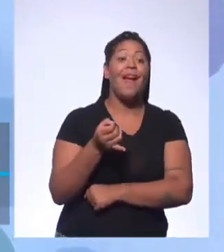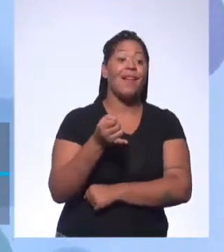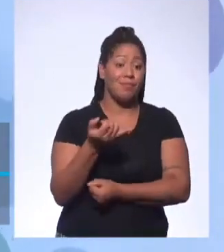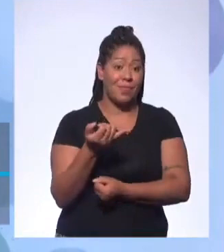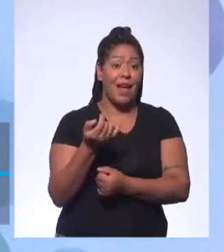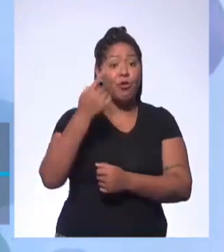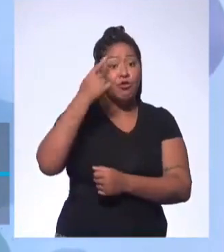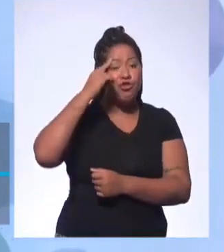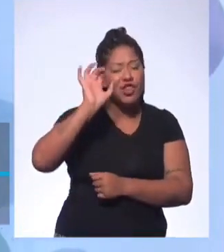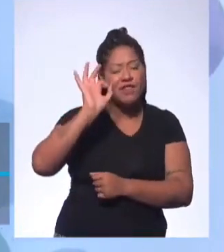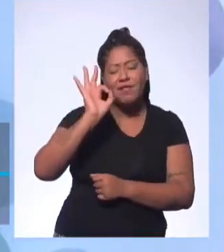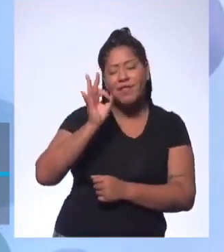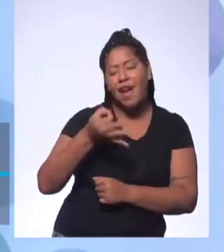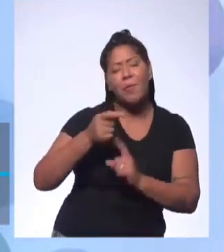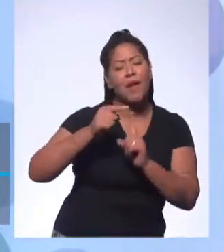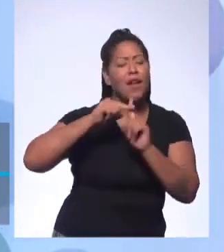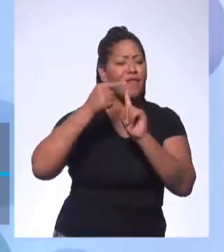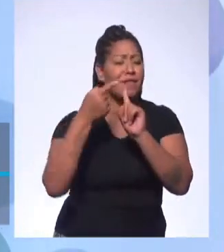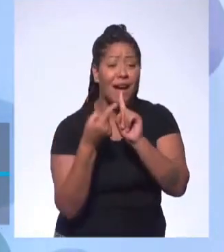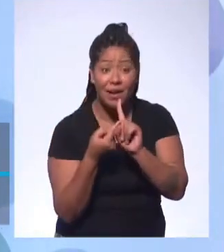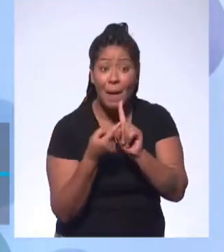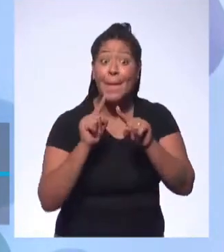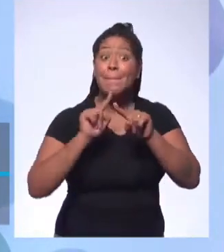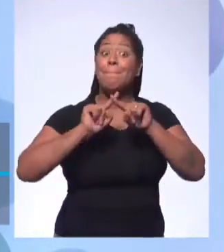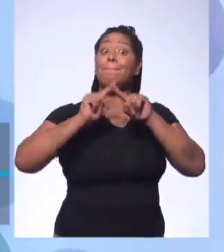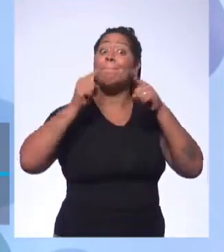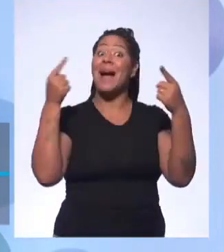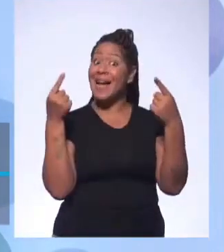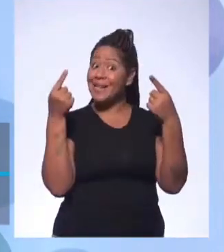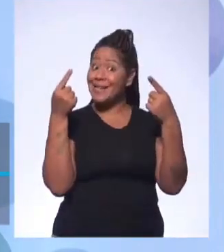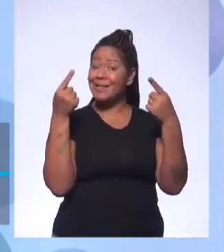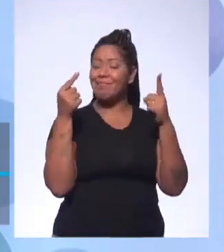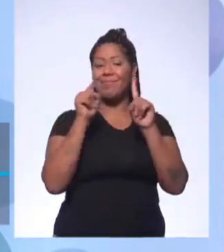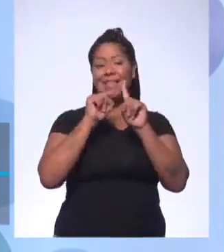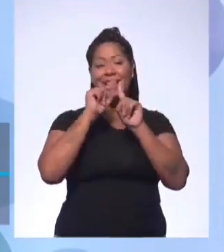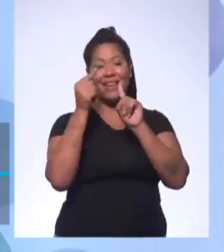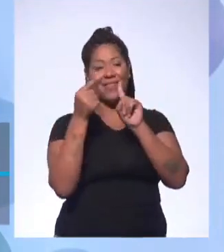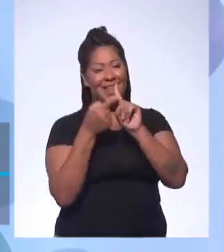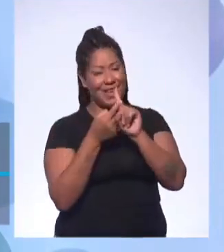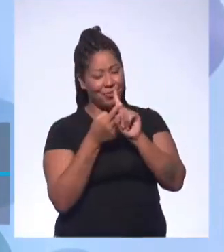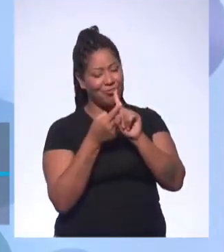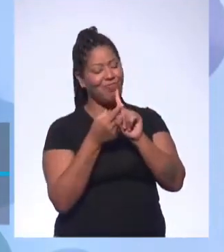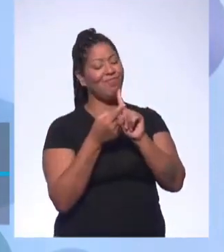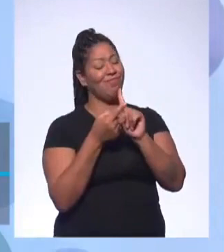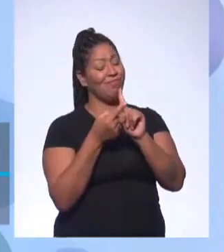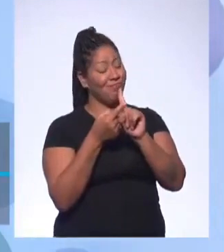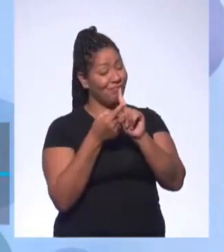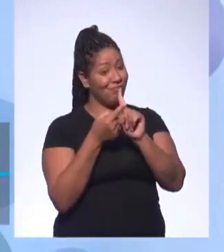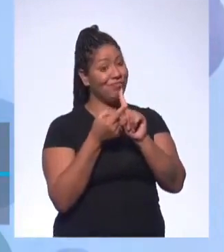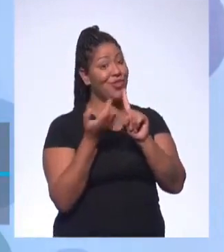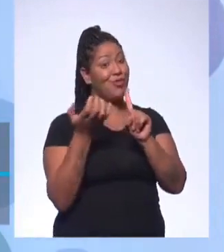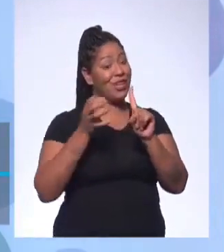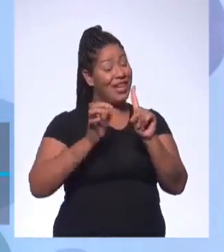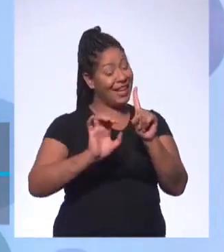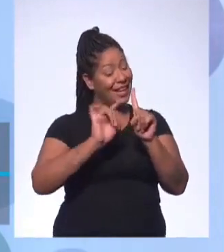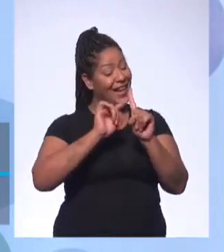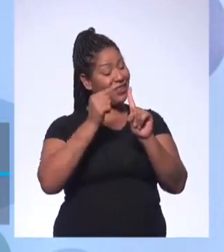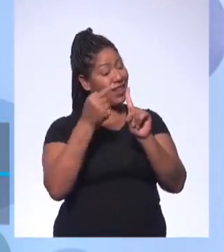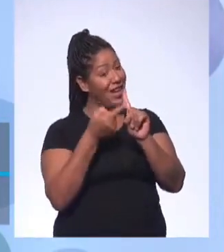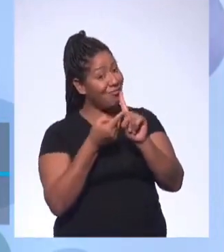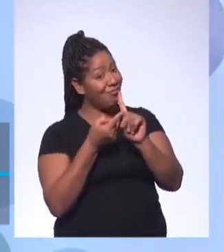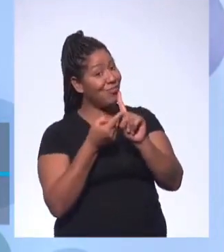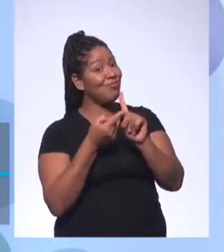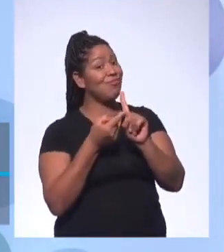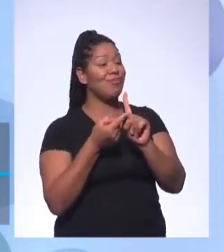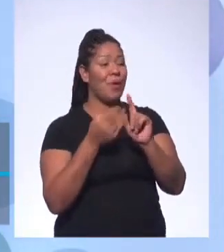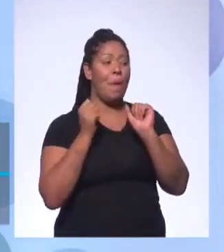e tal. Então, se não é planejada, olha a dor de cabeça. Às vezes, com todo o planejamento, né,